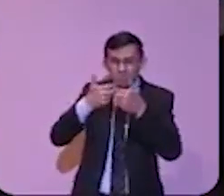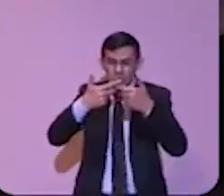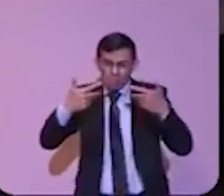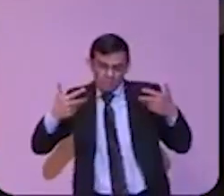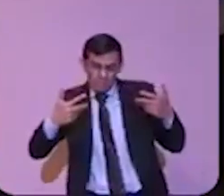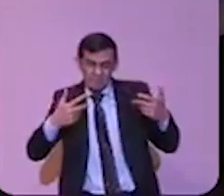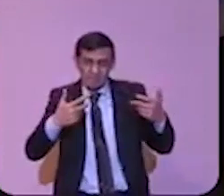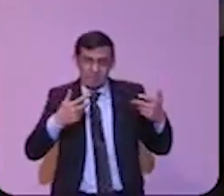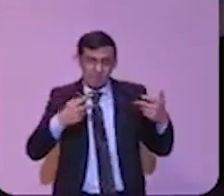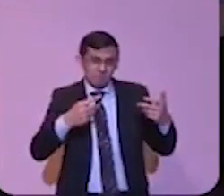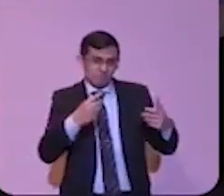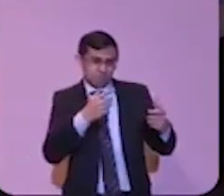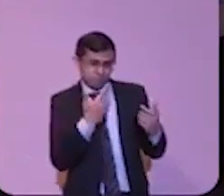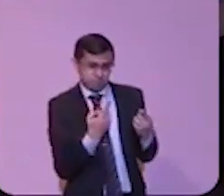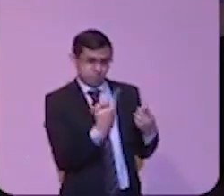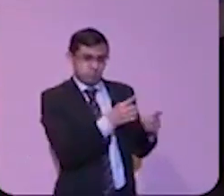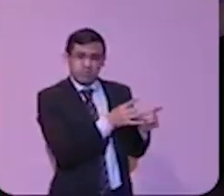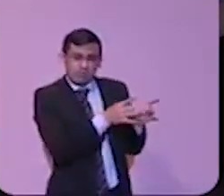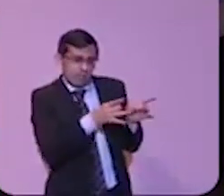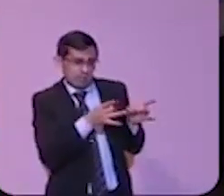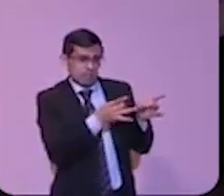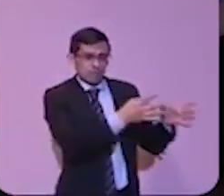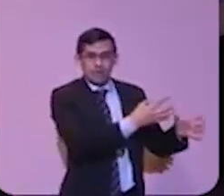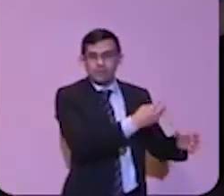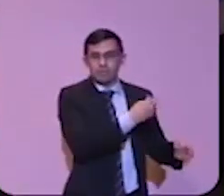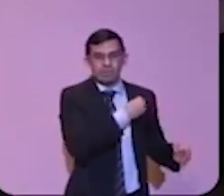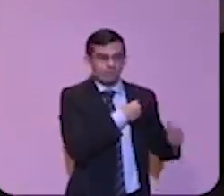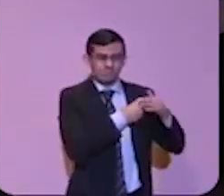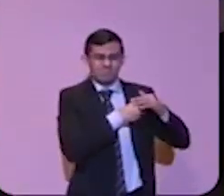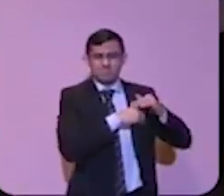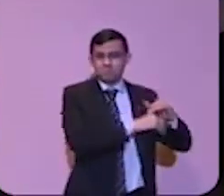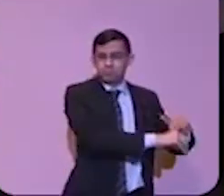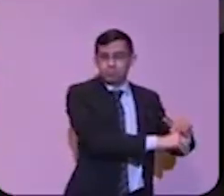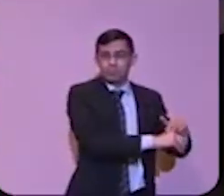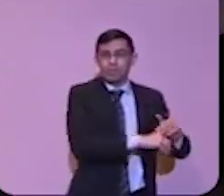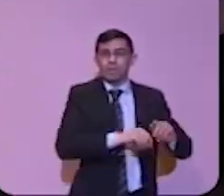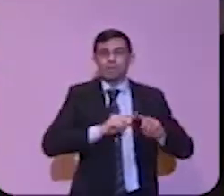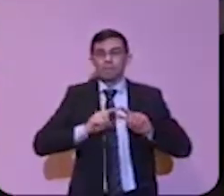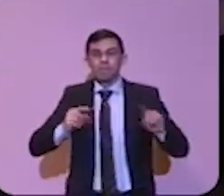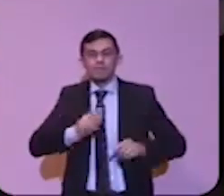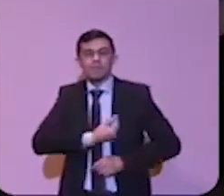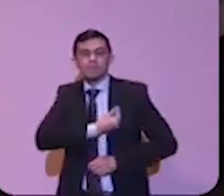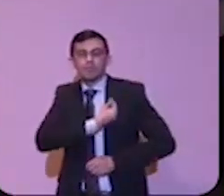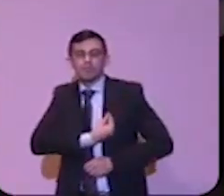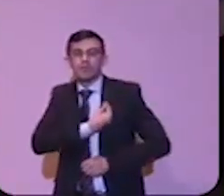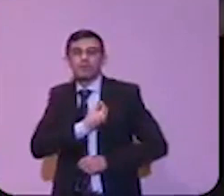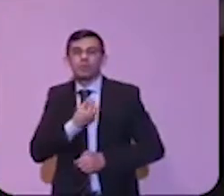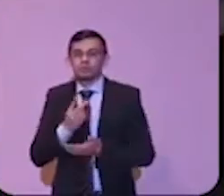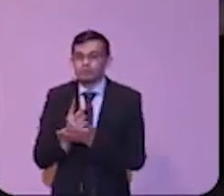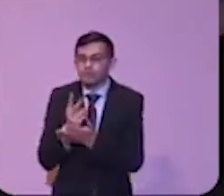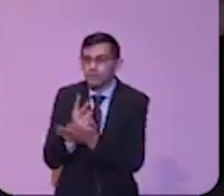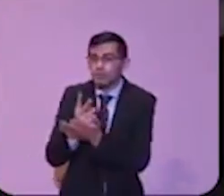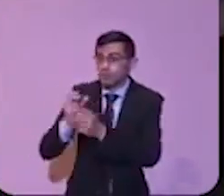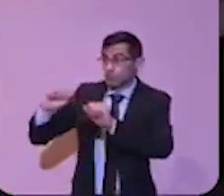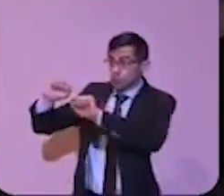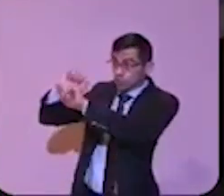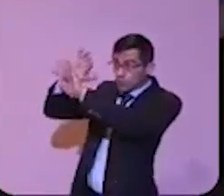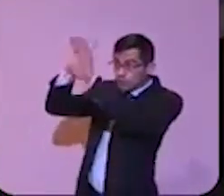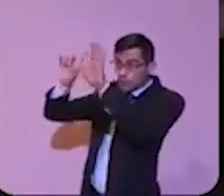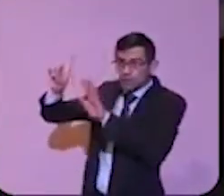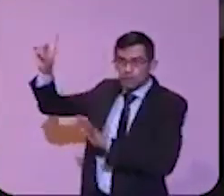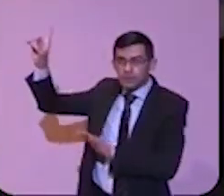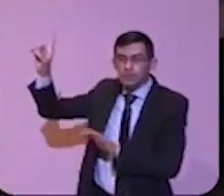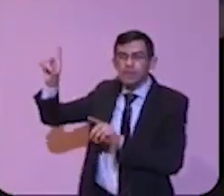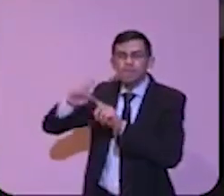contra aquele pecado, a abandonar aquele pecado e a viver para a glória de Deus e